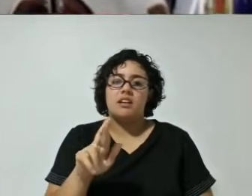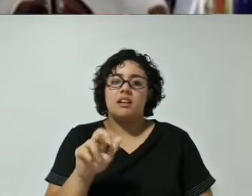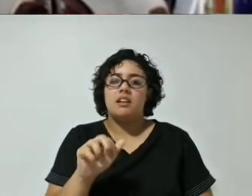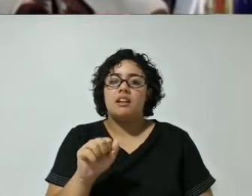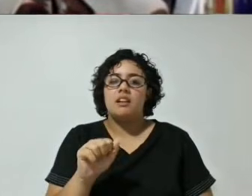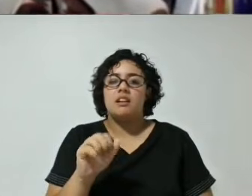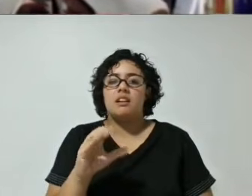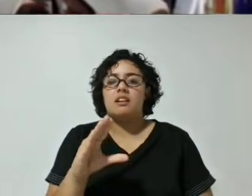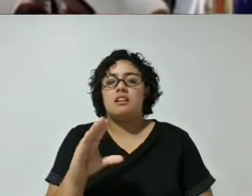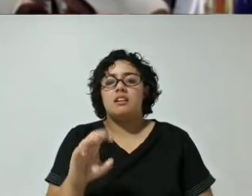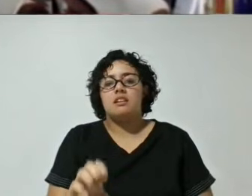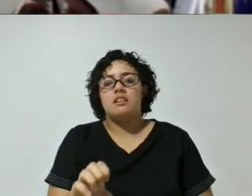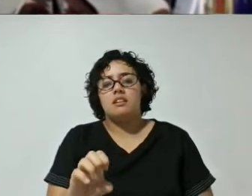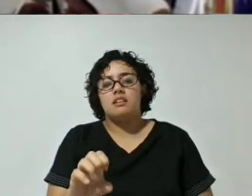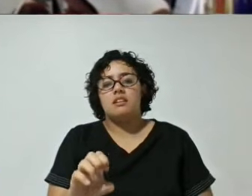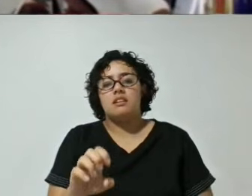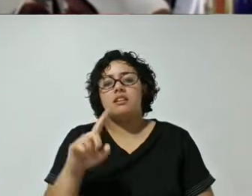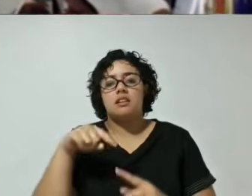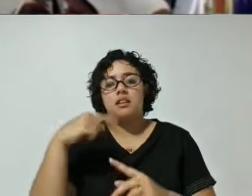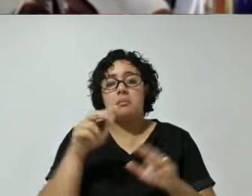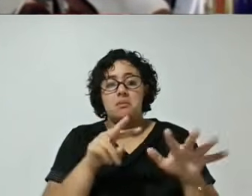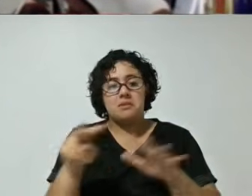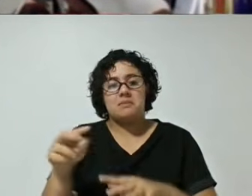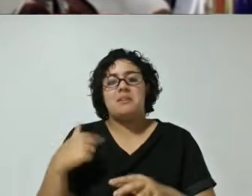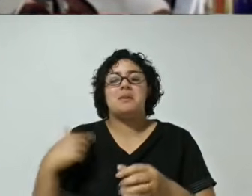semana seguinte eu estava de volta.